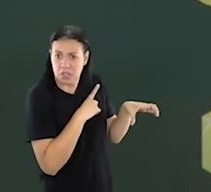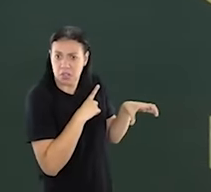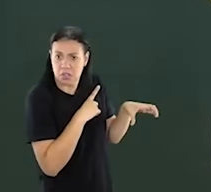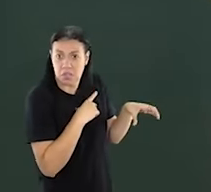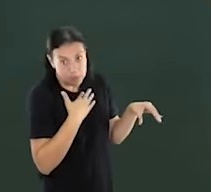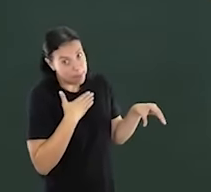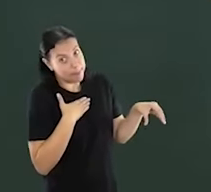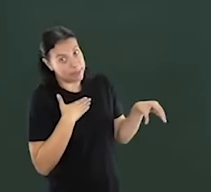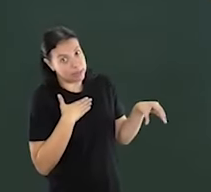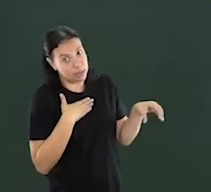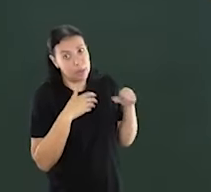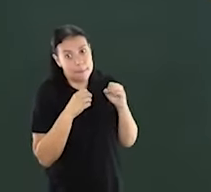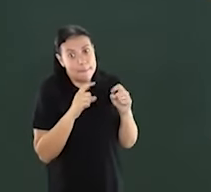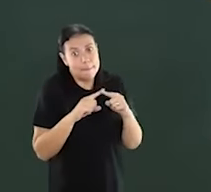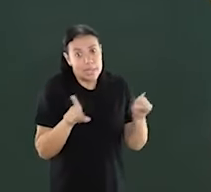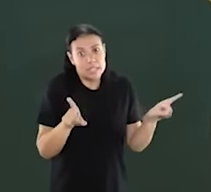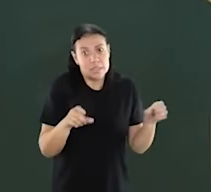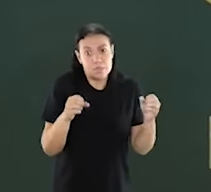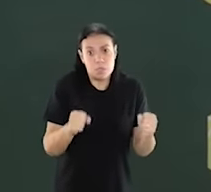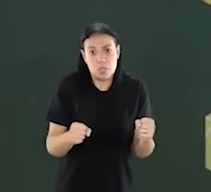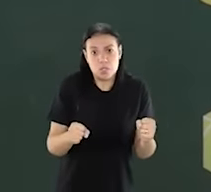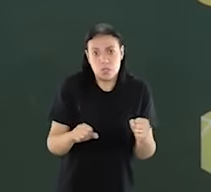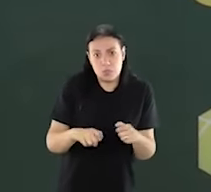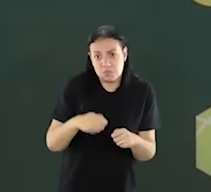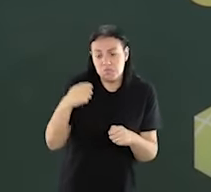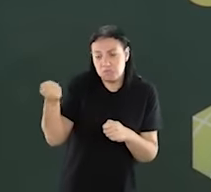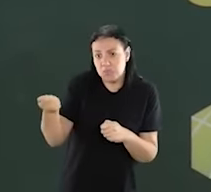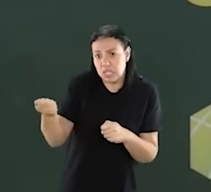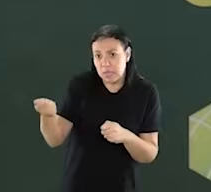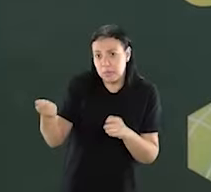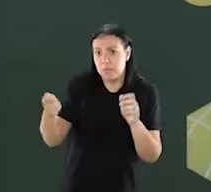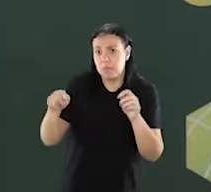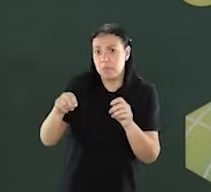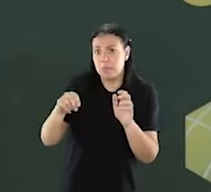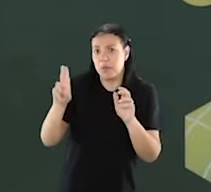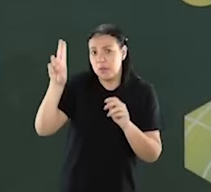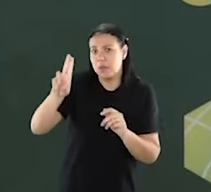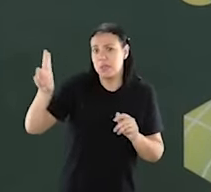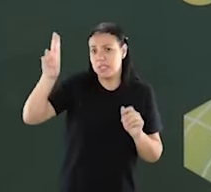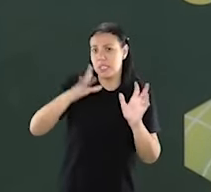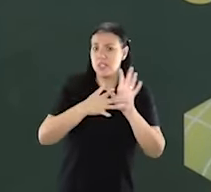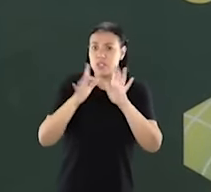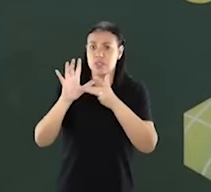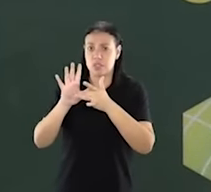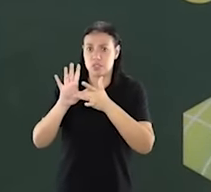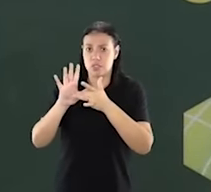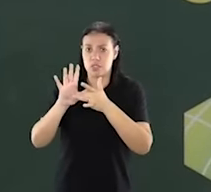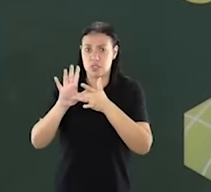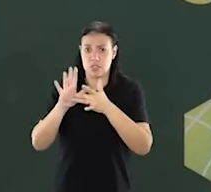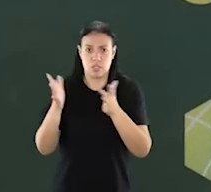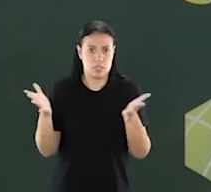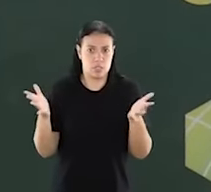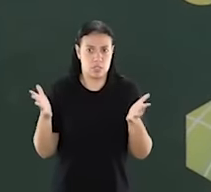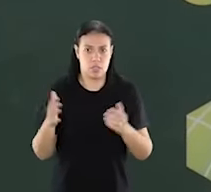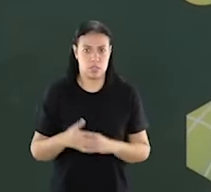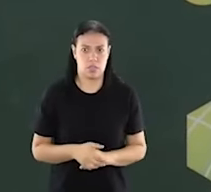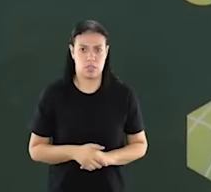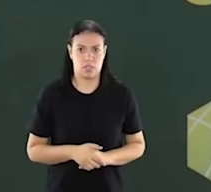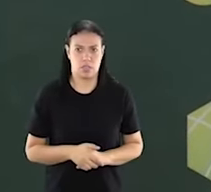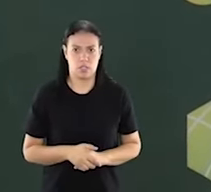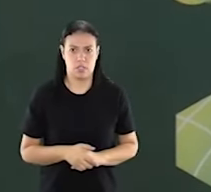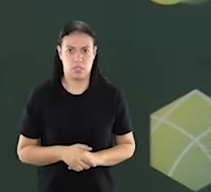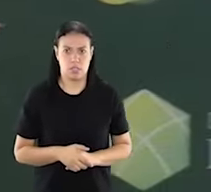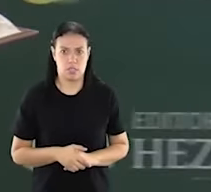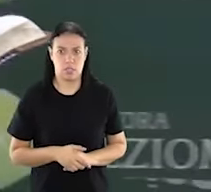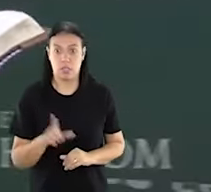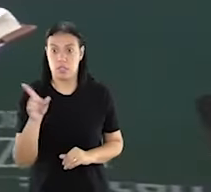morri ainda, então eu queria permissão para dar minha sepultura para Jesus, para sepultá-lo. Ah, mas não deu prazo de morrer não, é muito cedo, em 3 horas